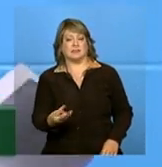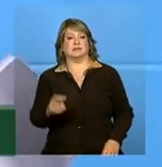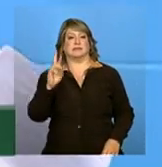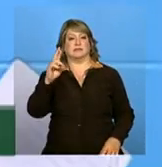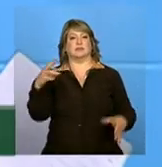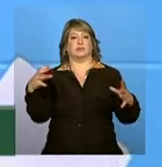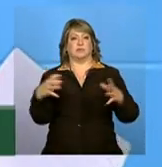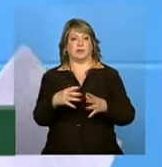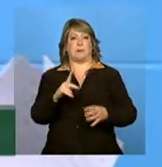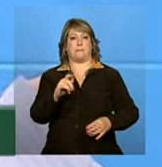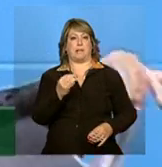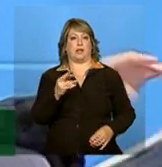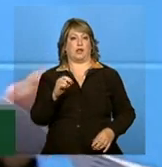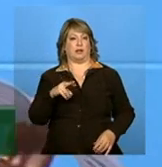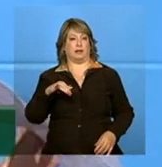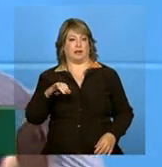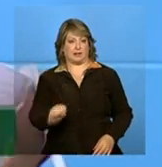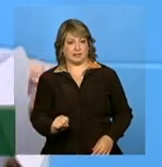representações patronais,